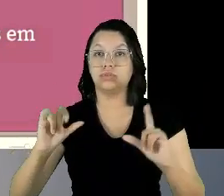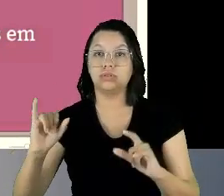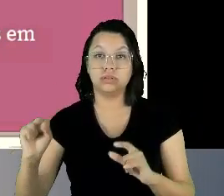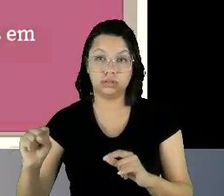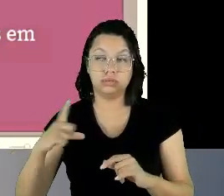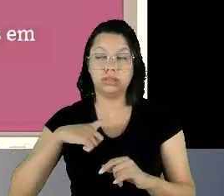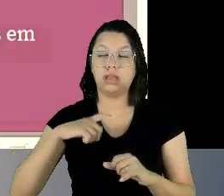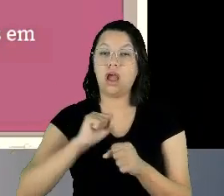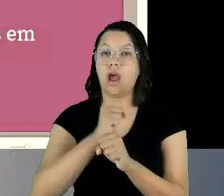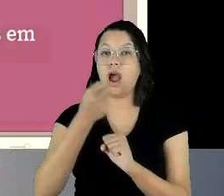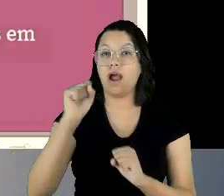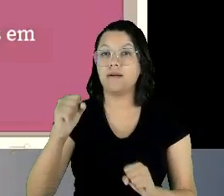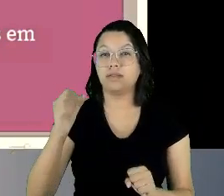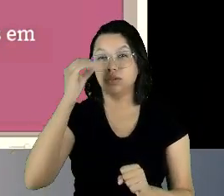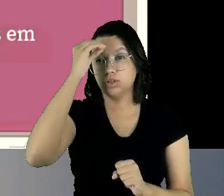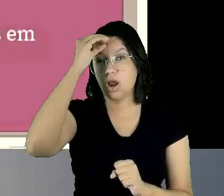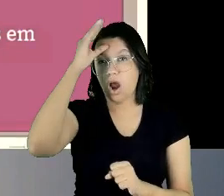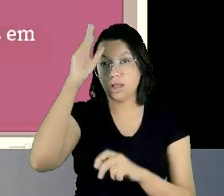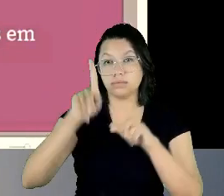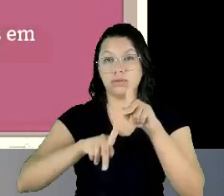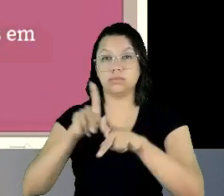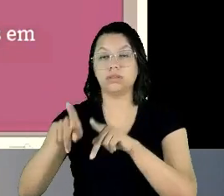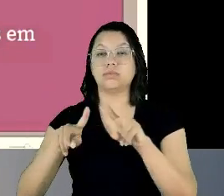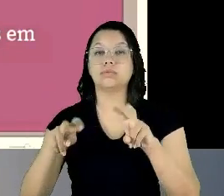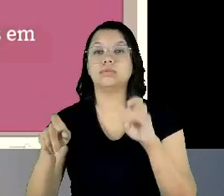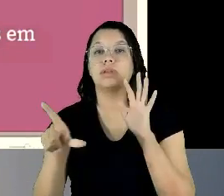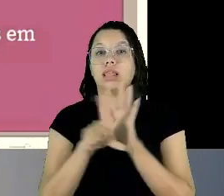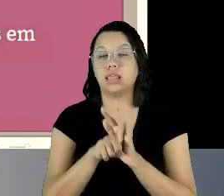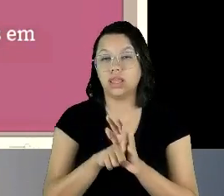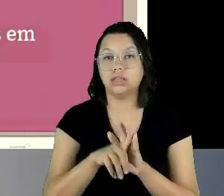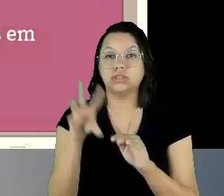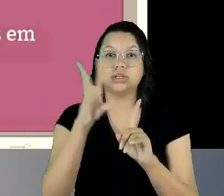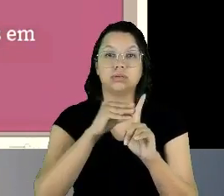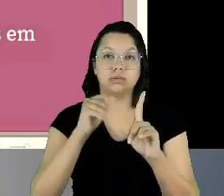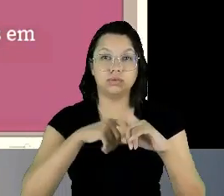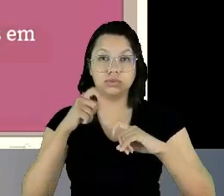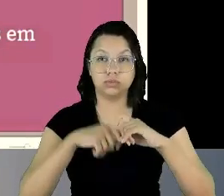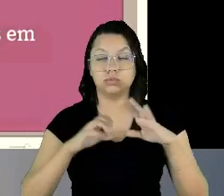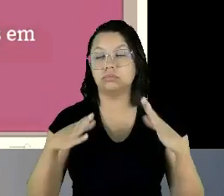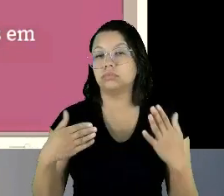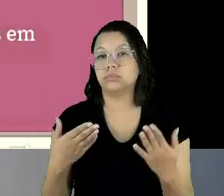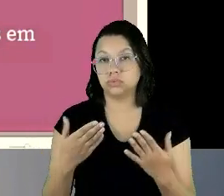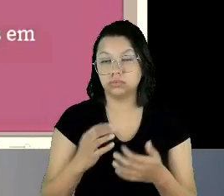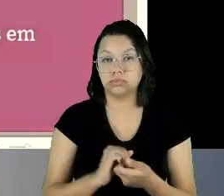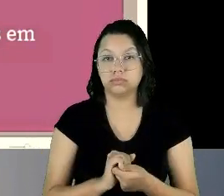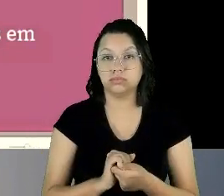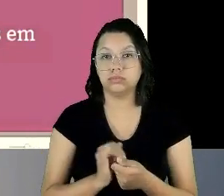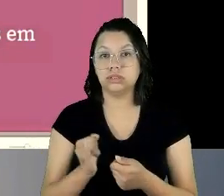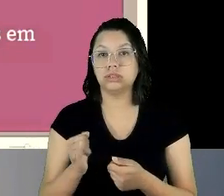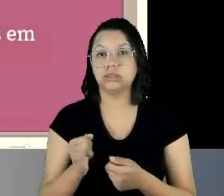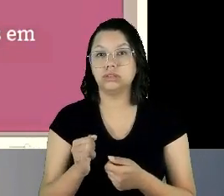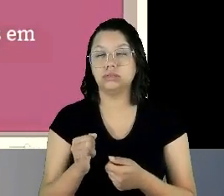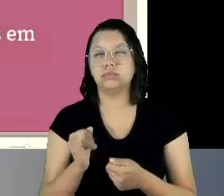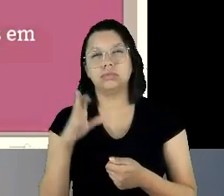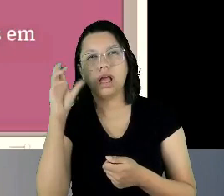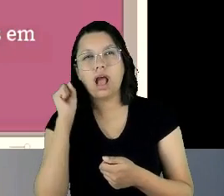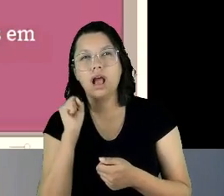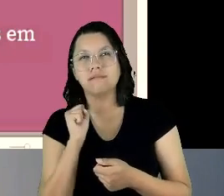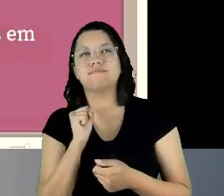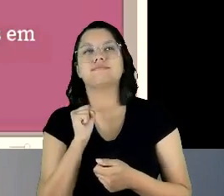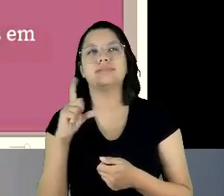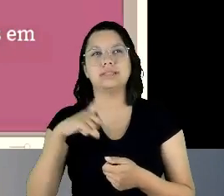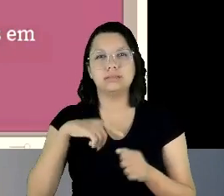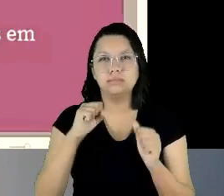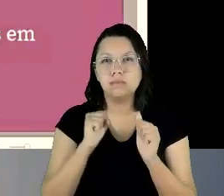tenha um aumento de conhecimento da população sobre a lei de importância sexual. Então, quem estiver nos ouvindo, a gente tem